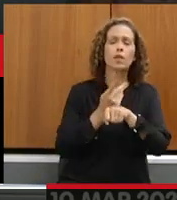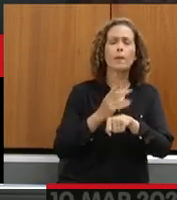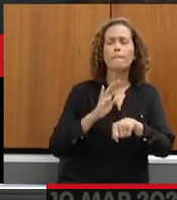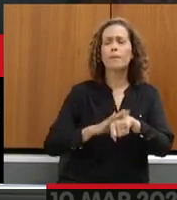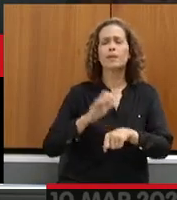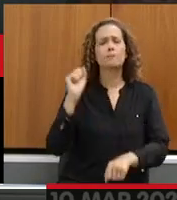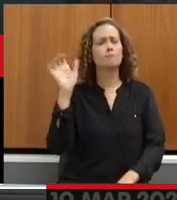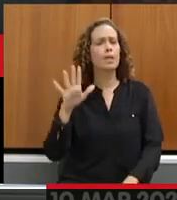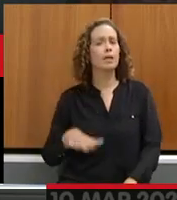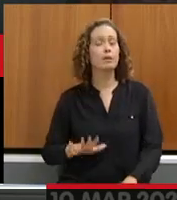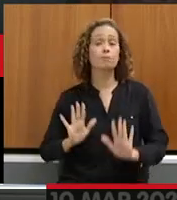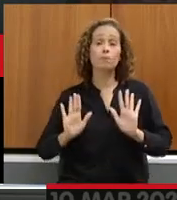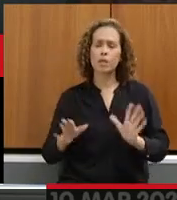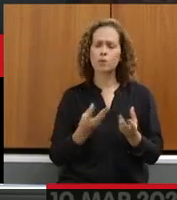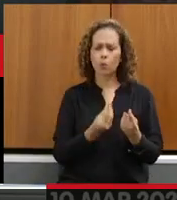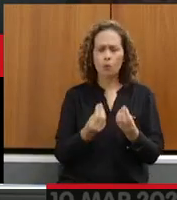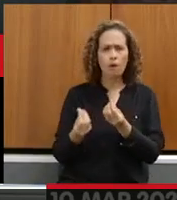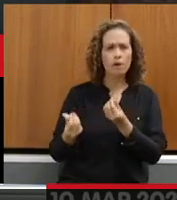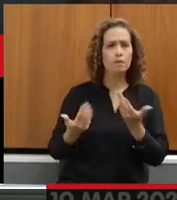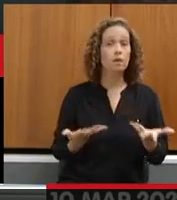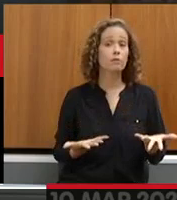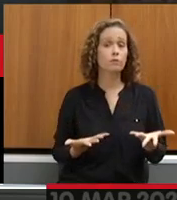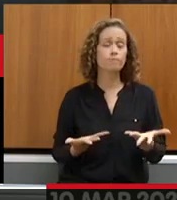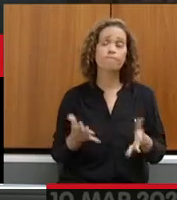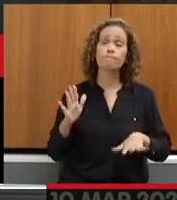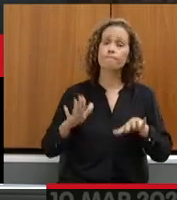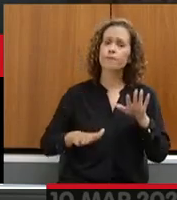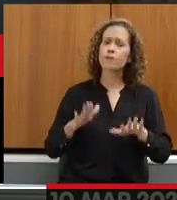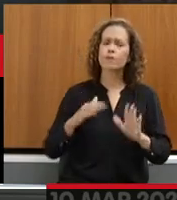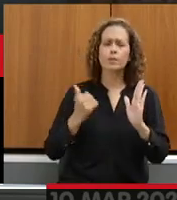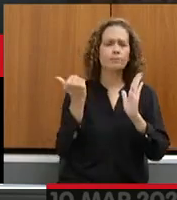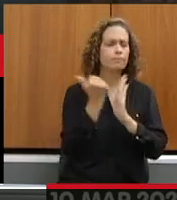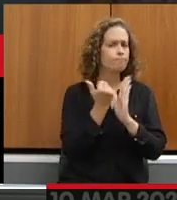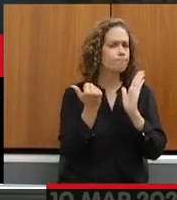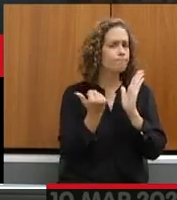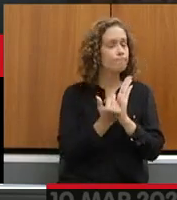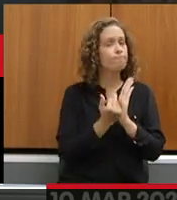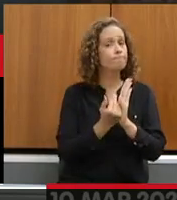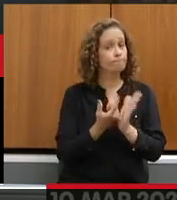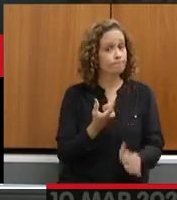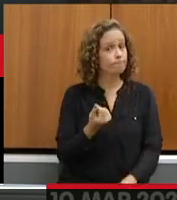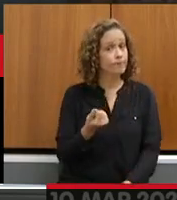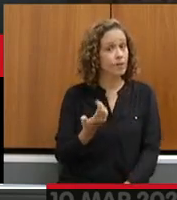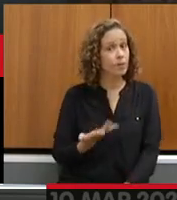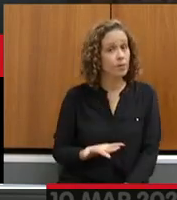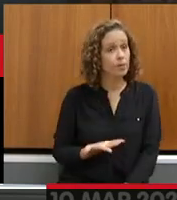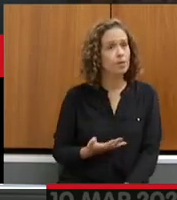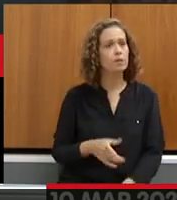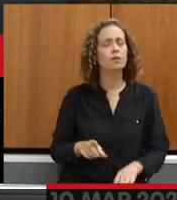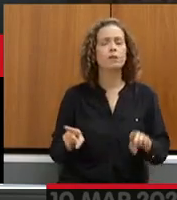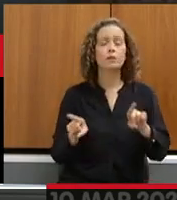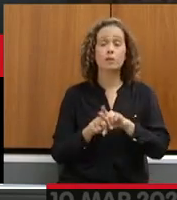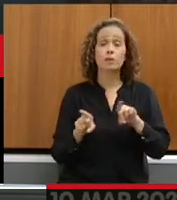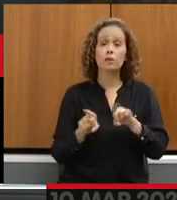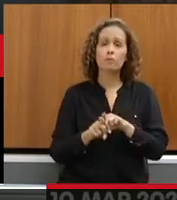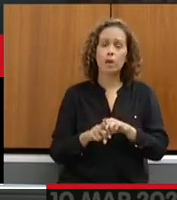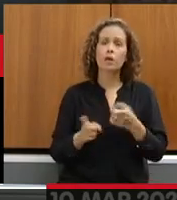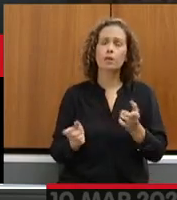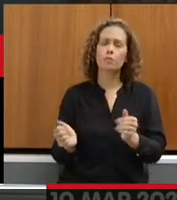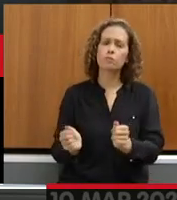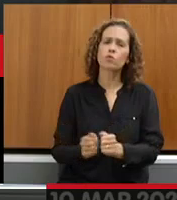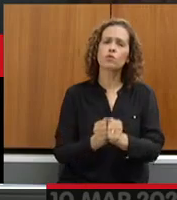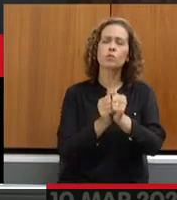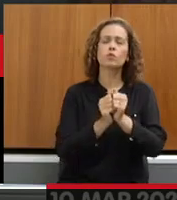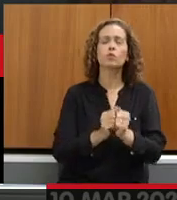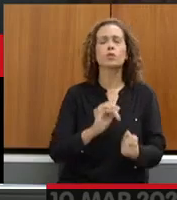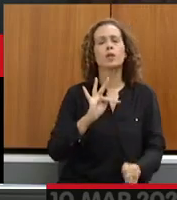qualidade o mesmo respirador nadadeira custando um terço um quarto do preço de outro inclusive com parcerias importante aí com a